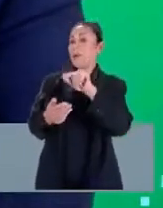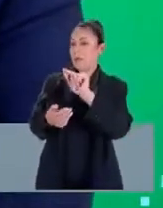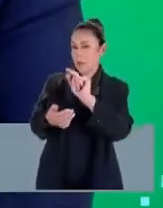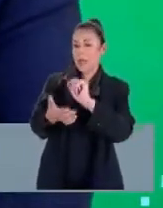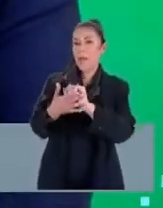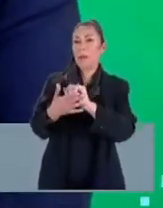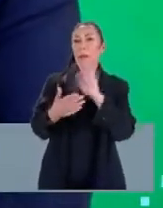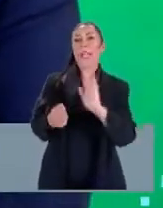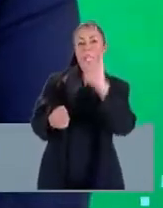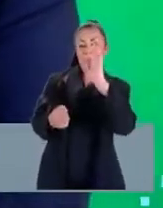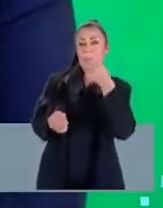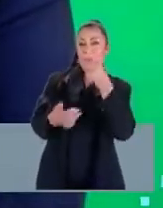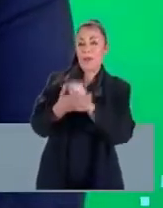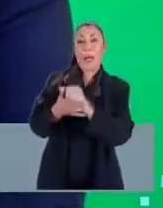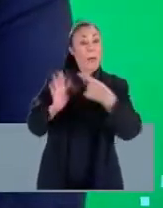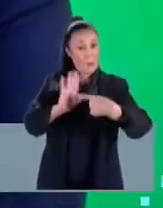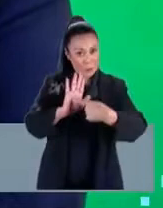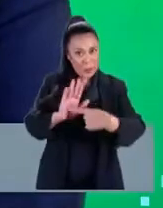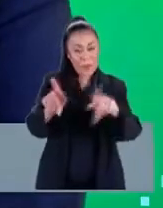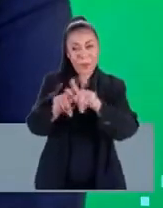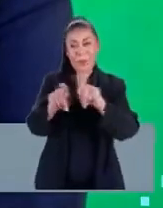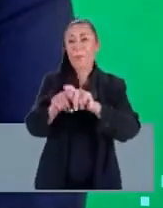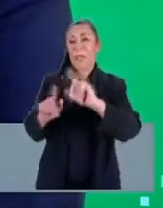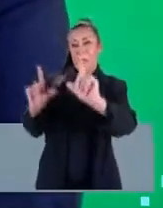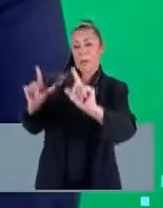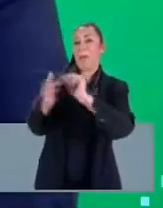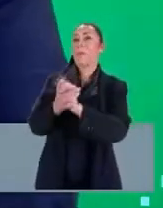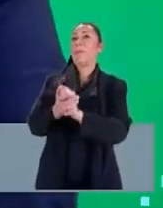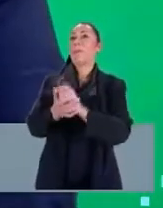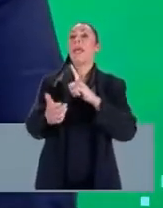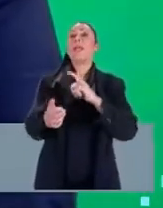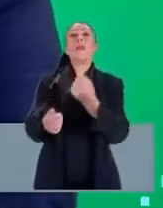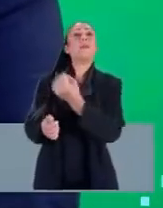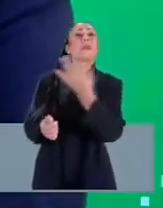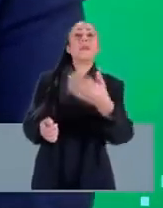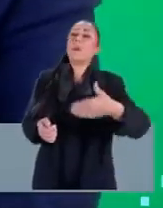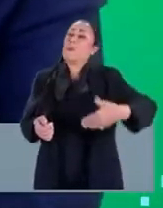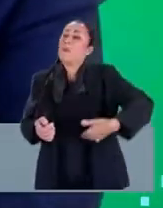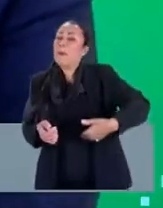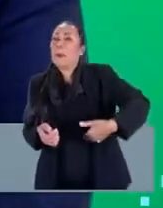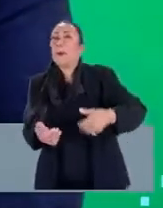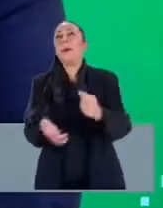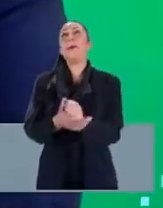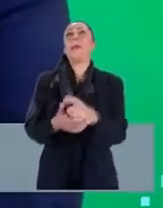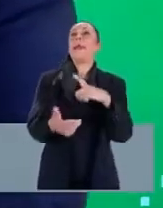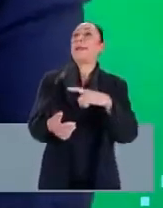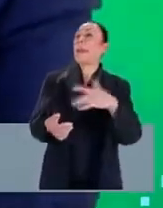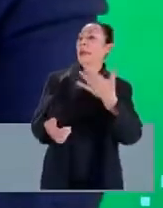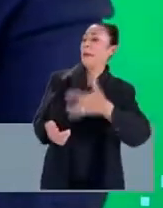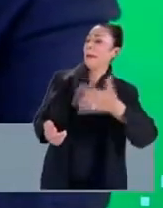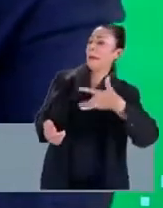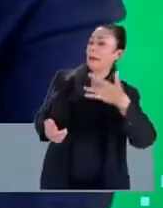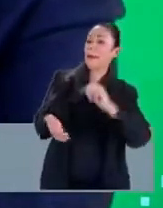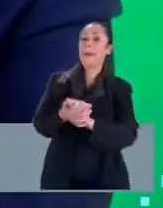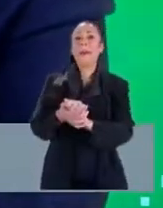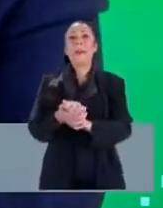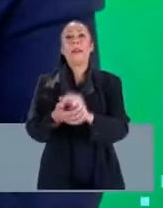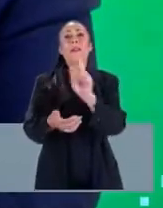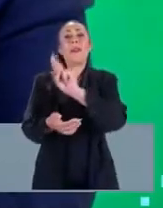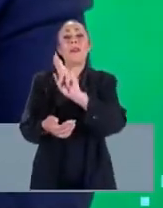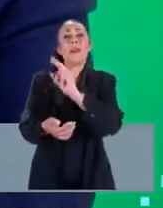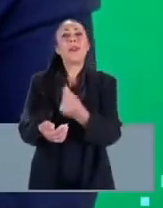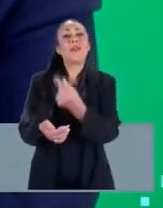o candidato fala e mostra, né, na televisão que tem muita gente passando fome, que tem muito coitadinho, que vai pegar o dinheiro